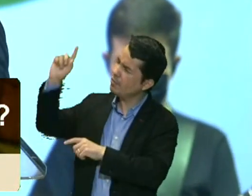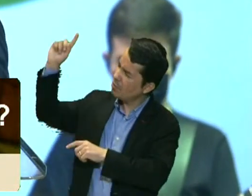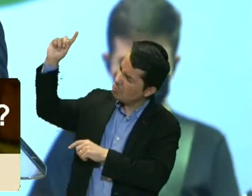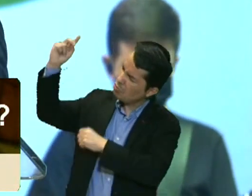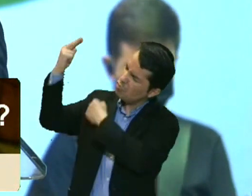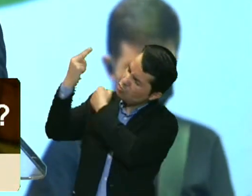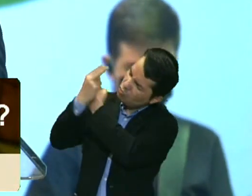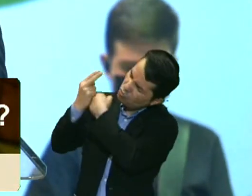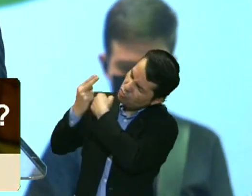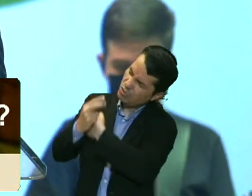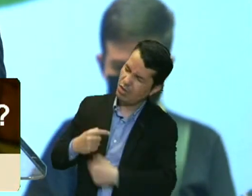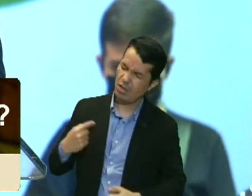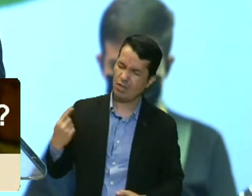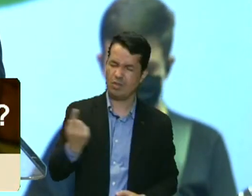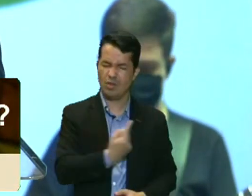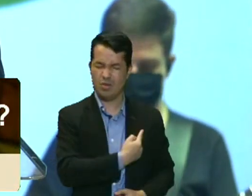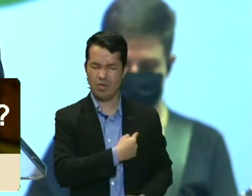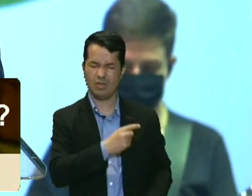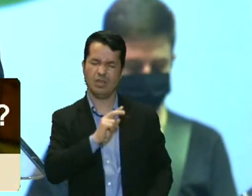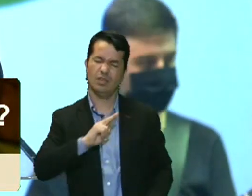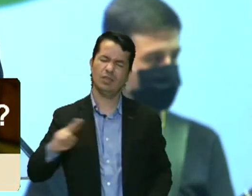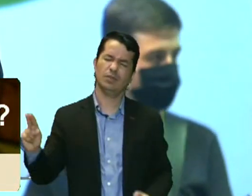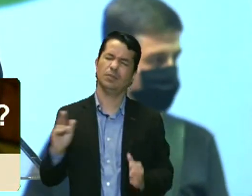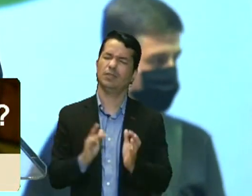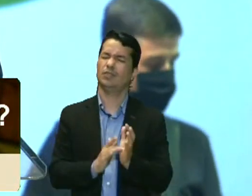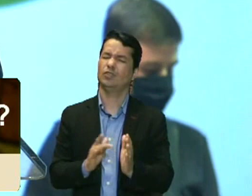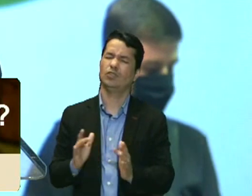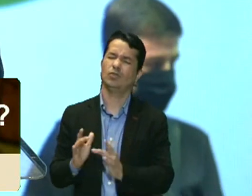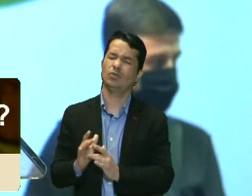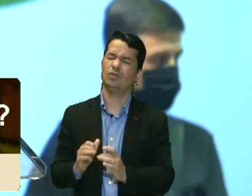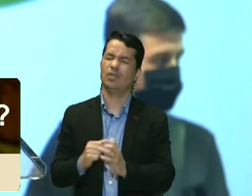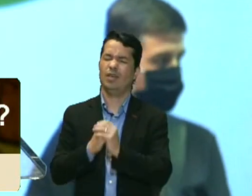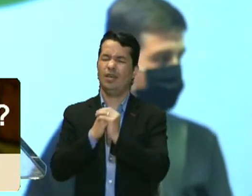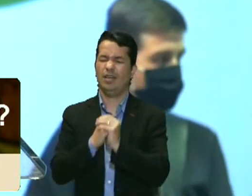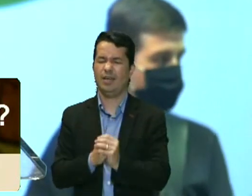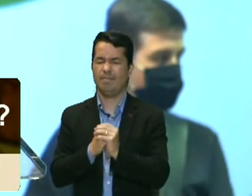acompanha. Em nome de Jesus. Amém, Senhor. Amém.